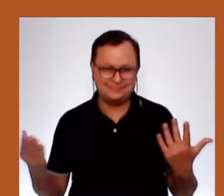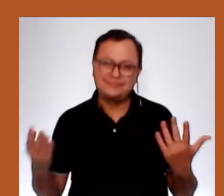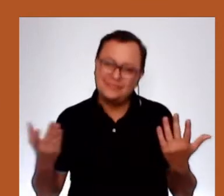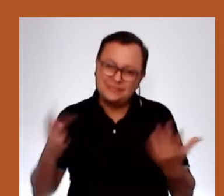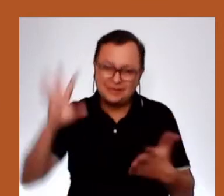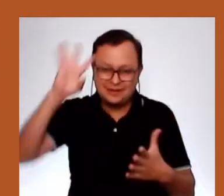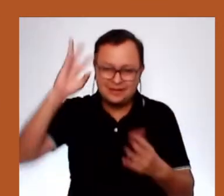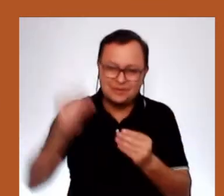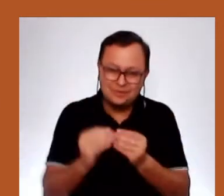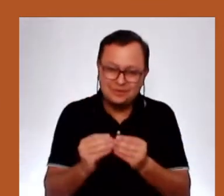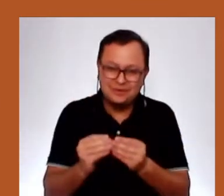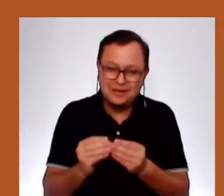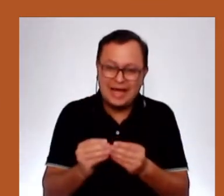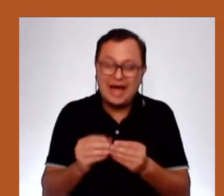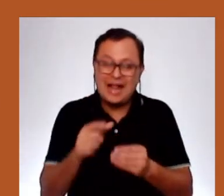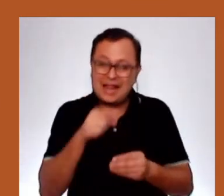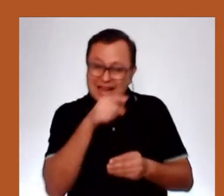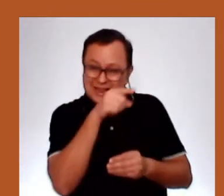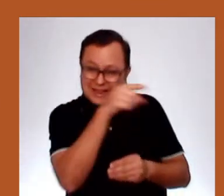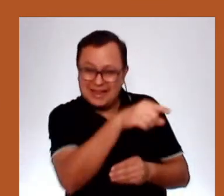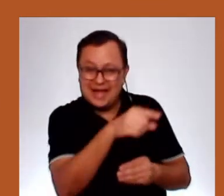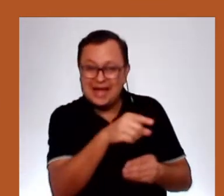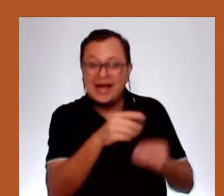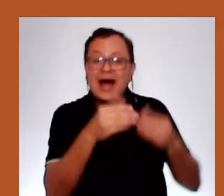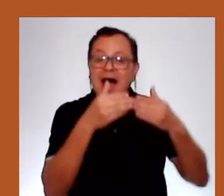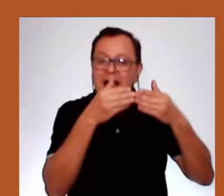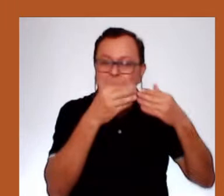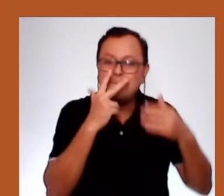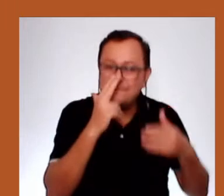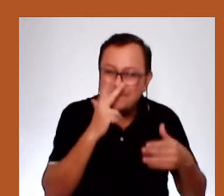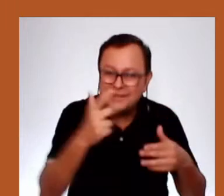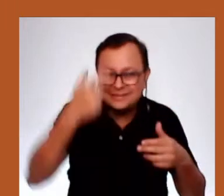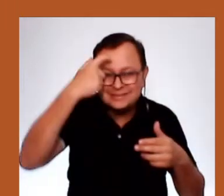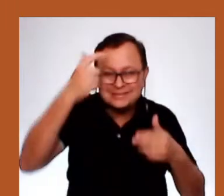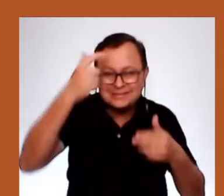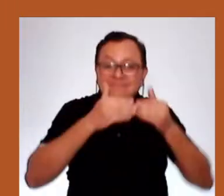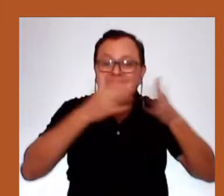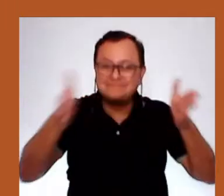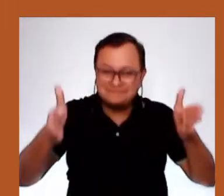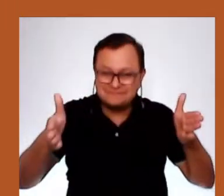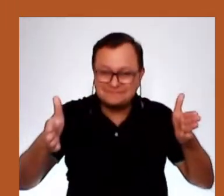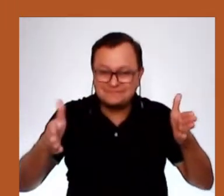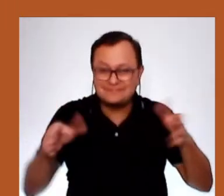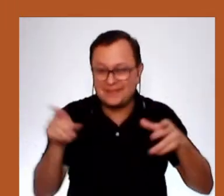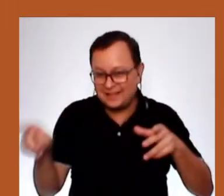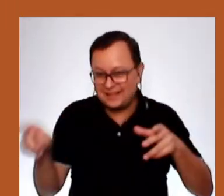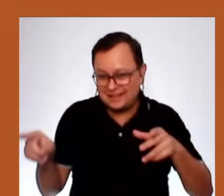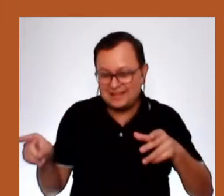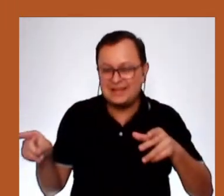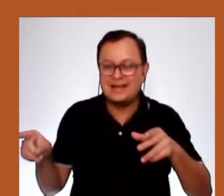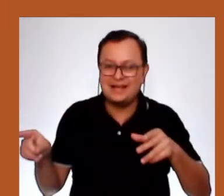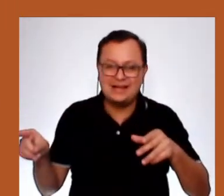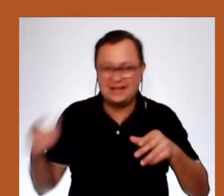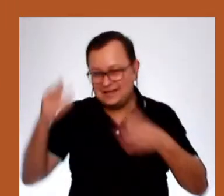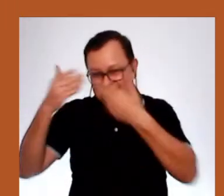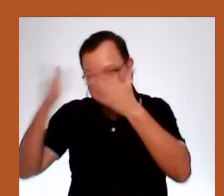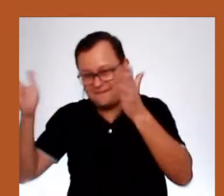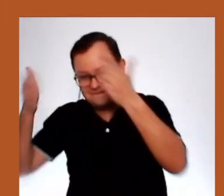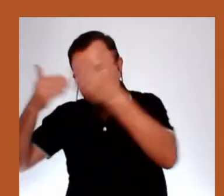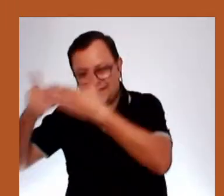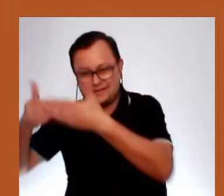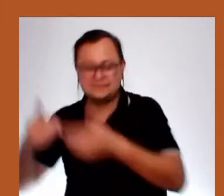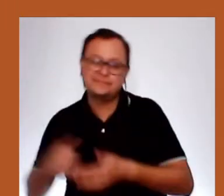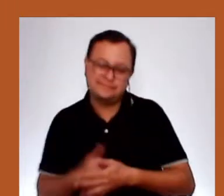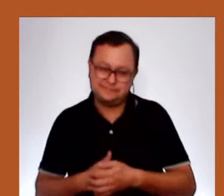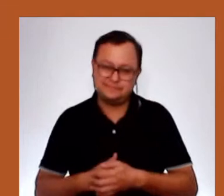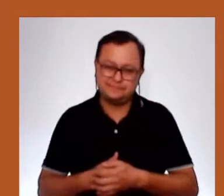questão financeira, ele é um acesso à informação e ao serviço totalmente desigual. E eu quero completar, Juliana, porque tem